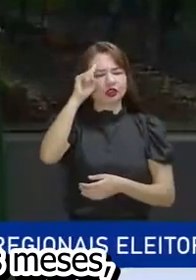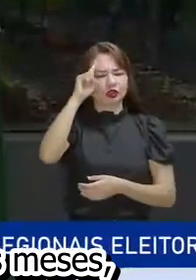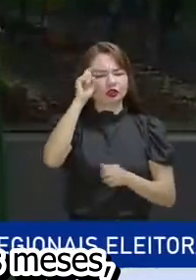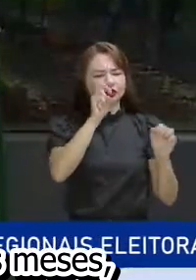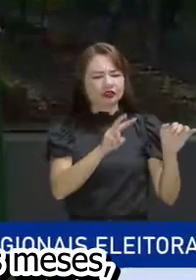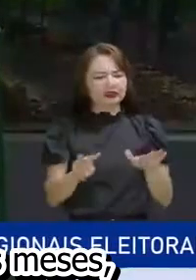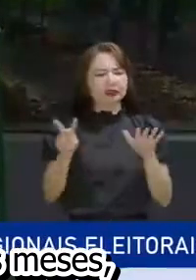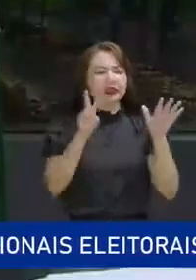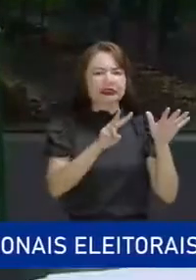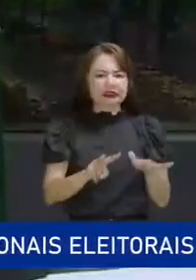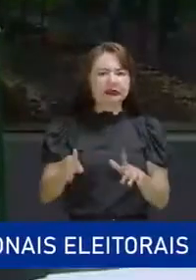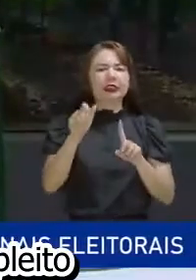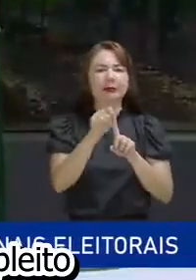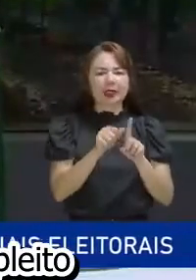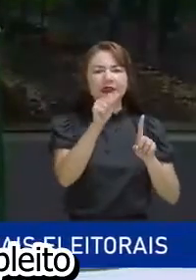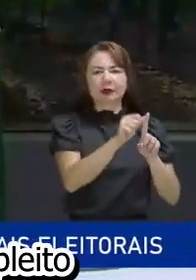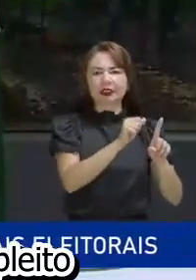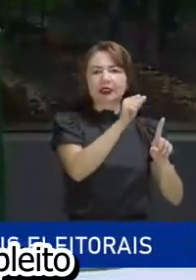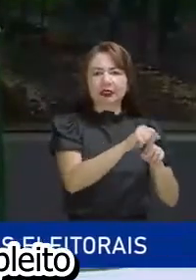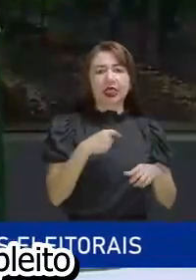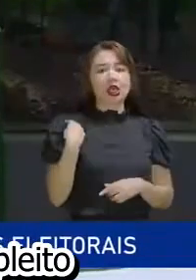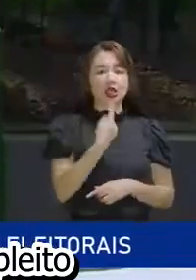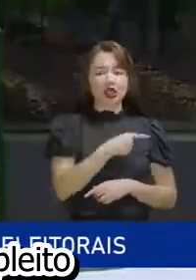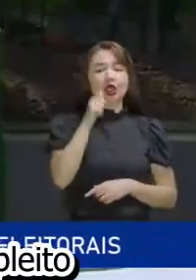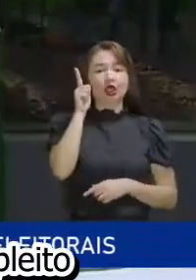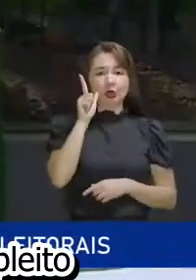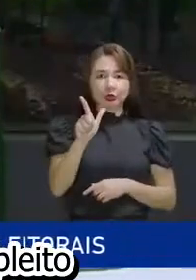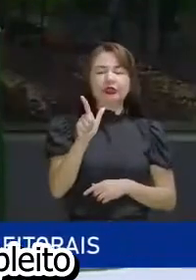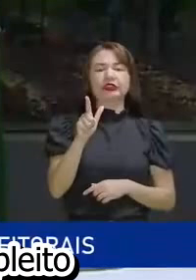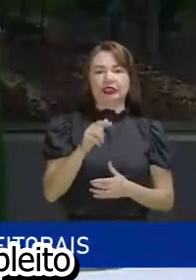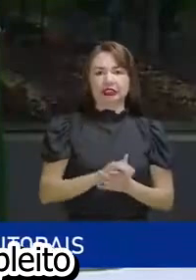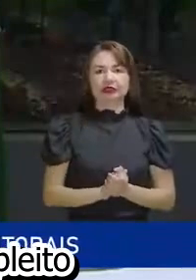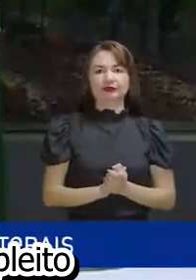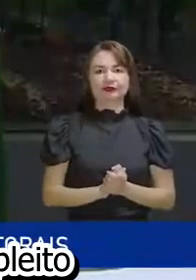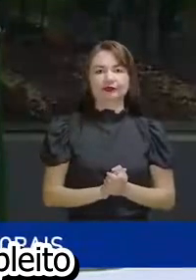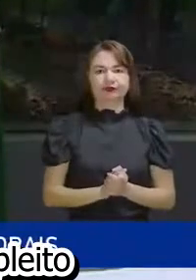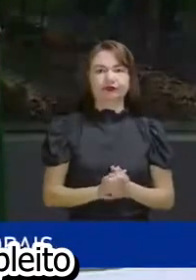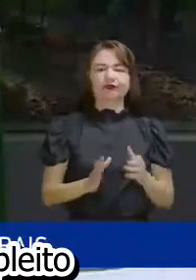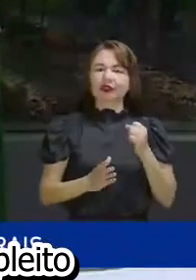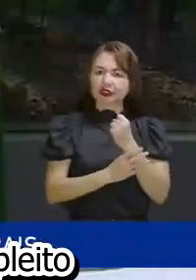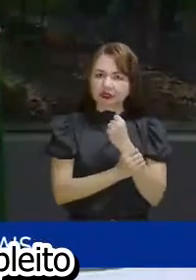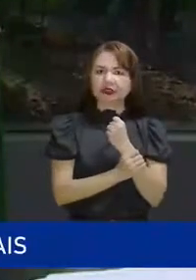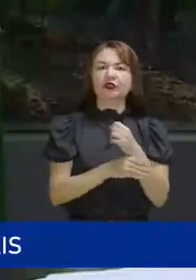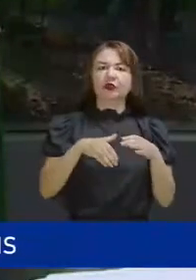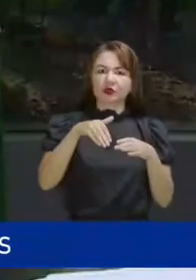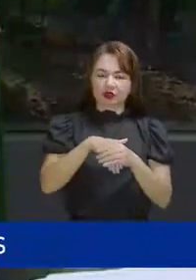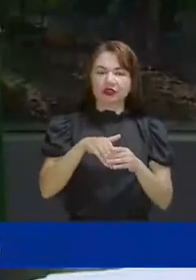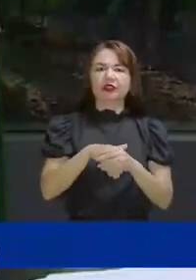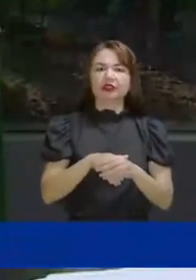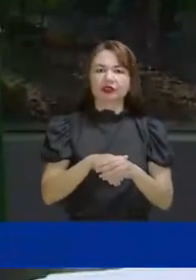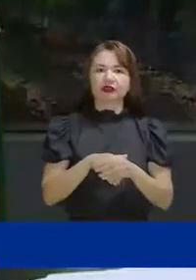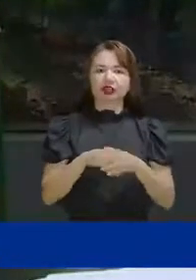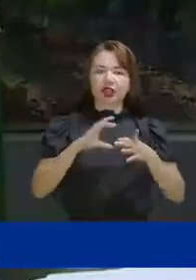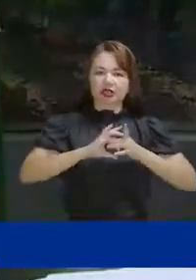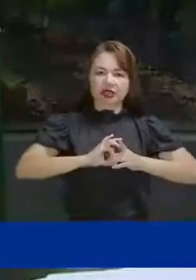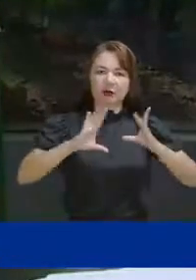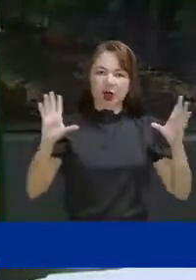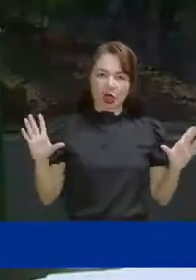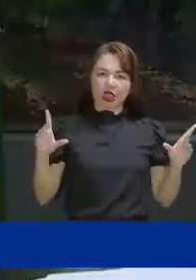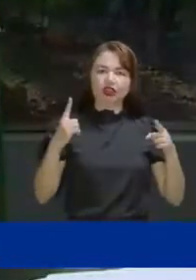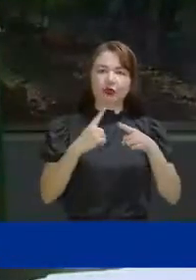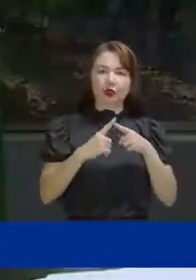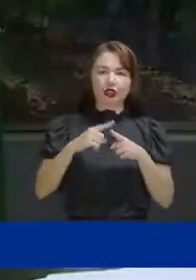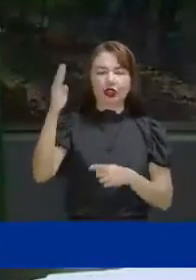semanas, todos os meses, para que a gente tenha a realização segura de um pleito democrático, porque o